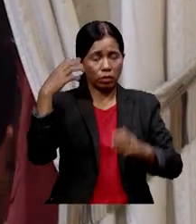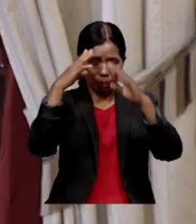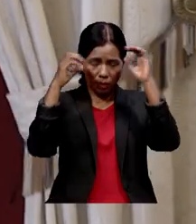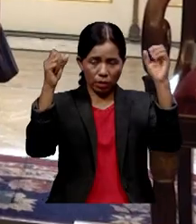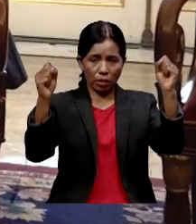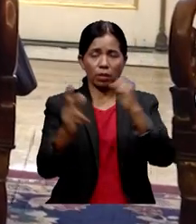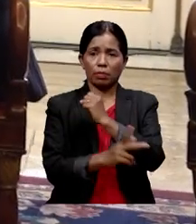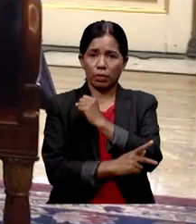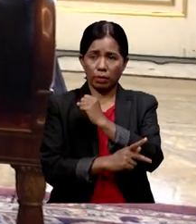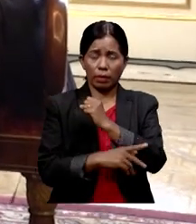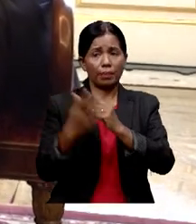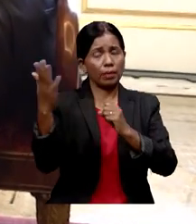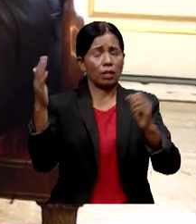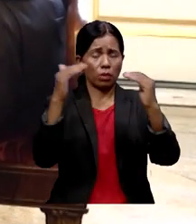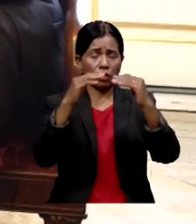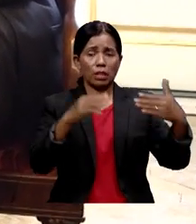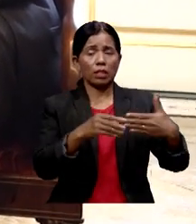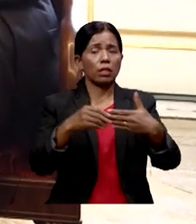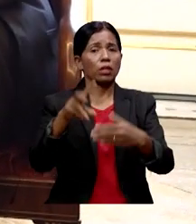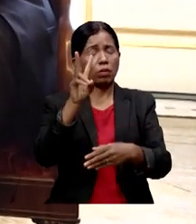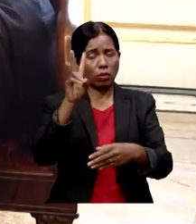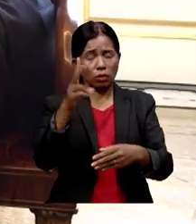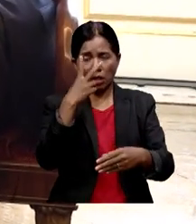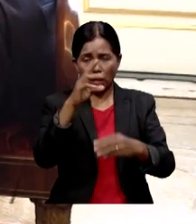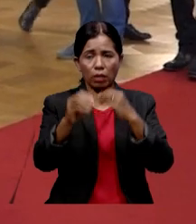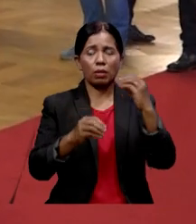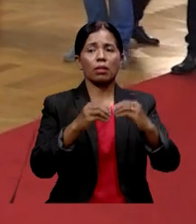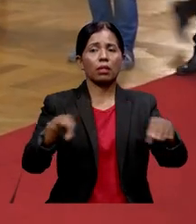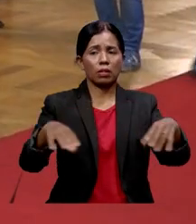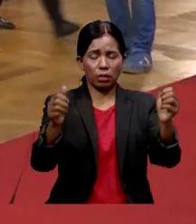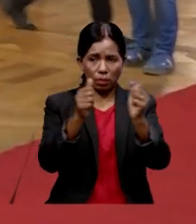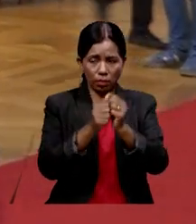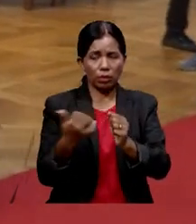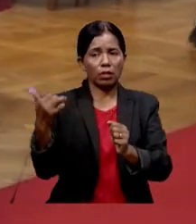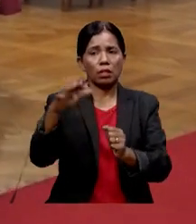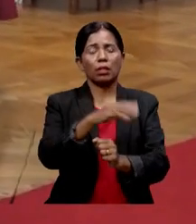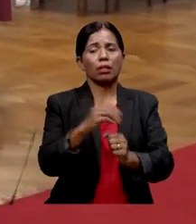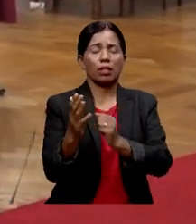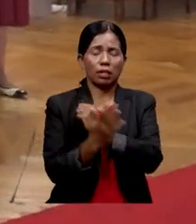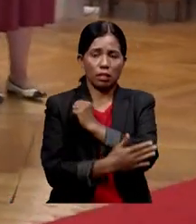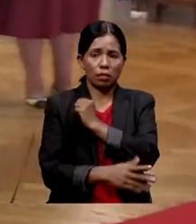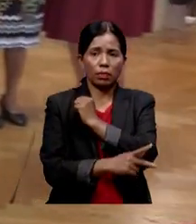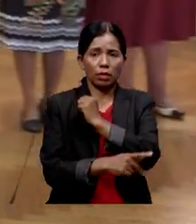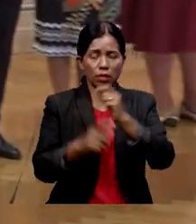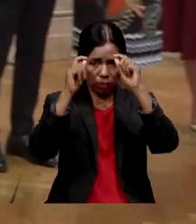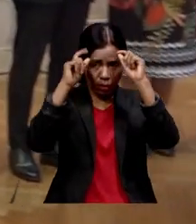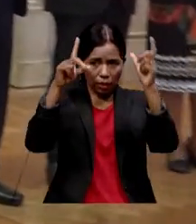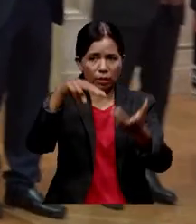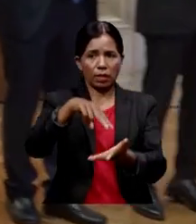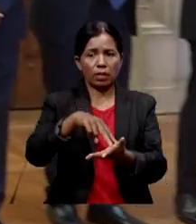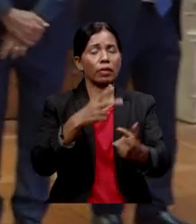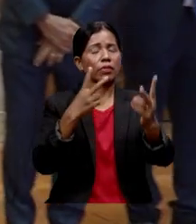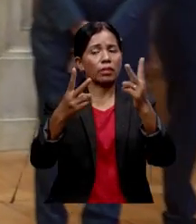Belém, Portugal. E encontro, o líder Ruané Atu reafirma acordo de cooperação Ciro, também Portugal, no Timor-Leste, estabeleceu. E a